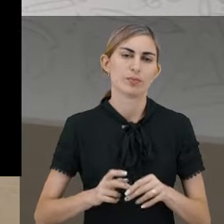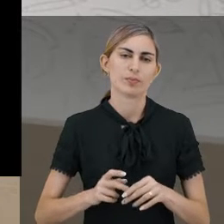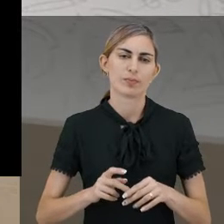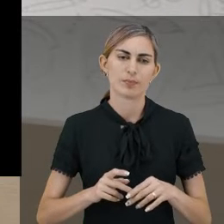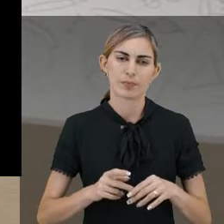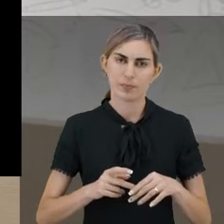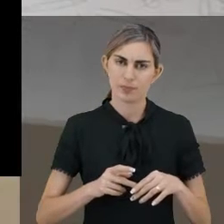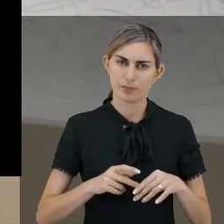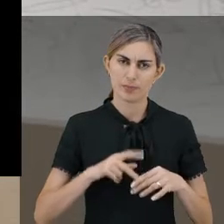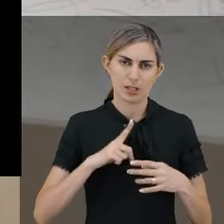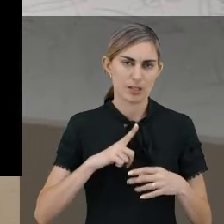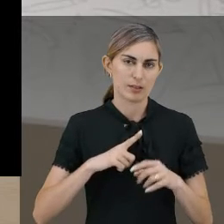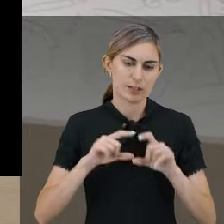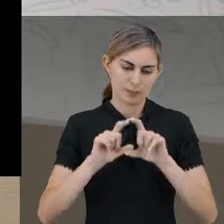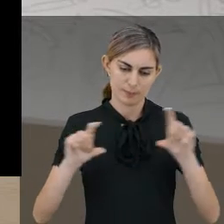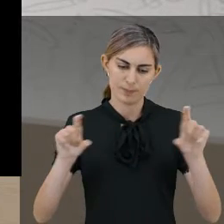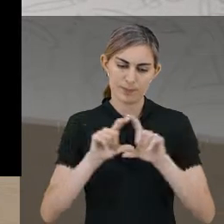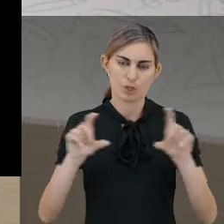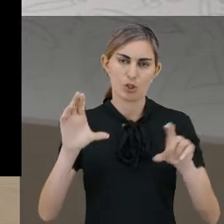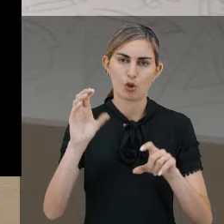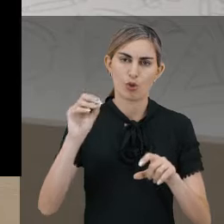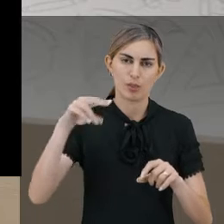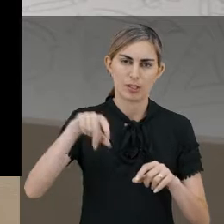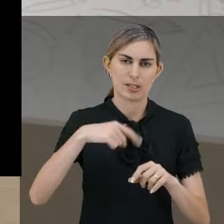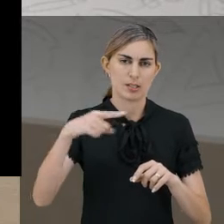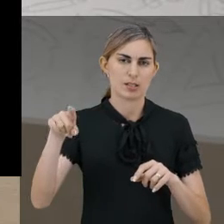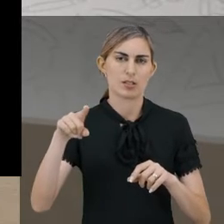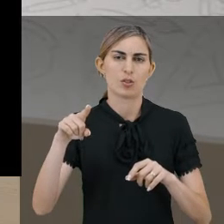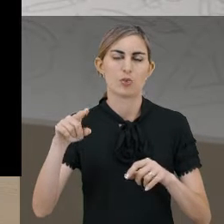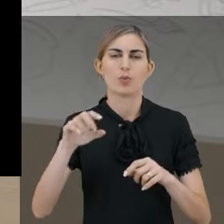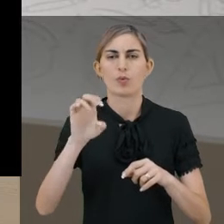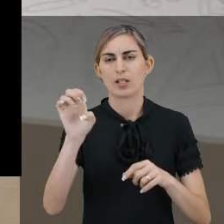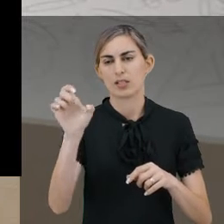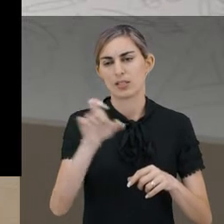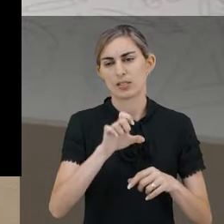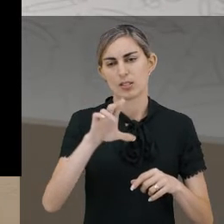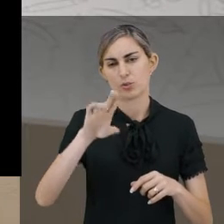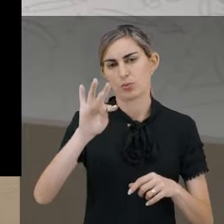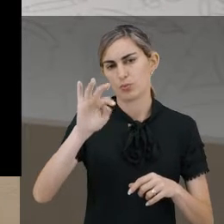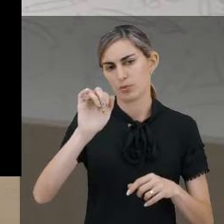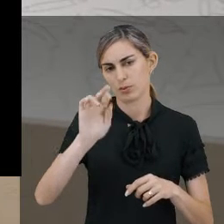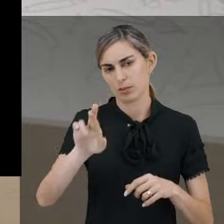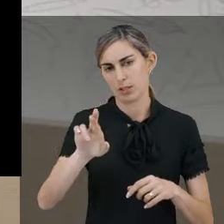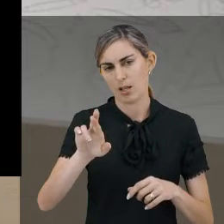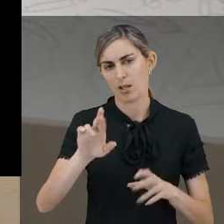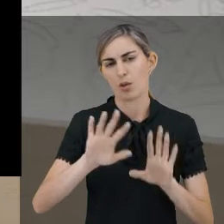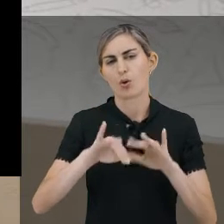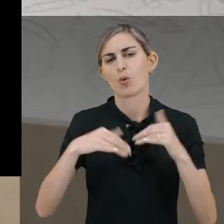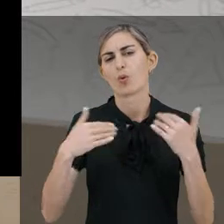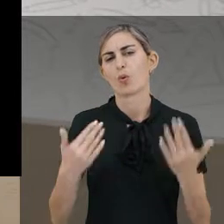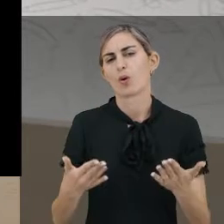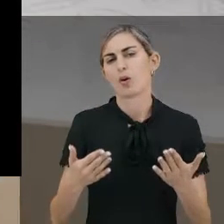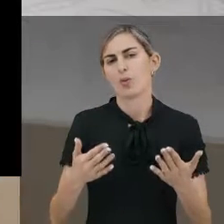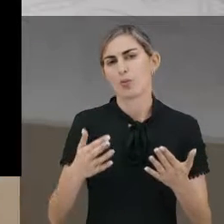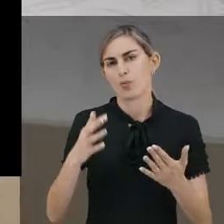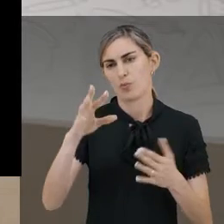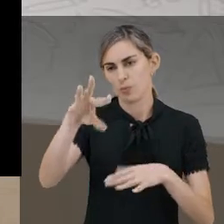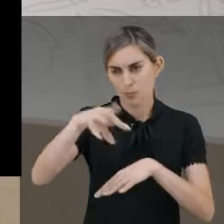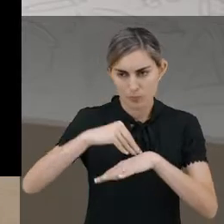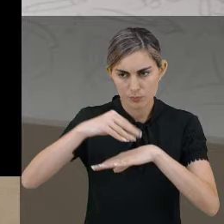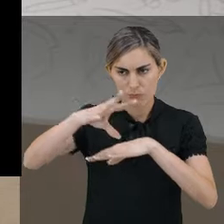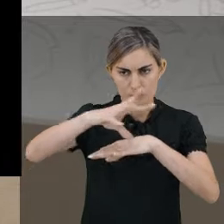também temos na nossa classe conexão uma função chamada executar query, no qual será